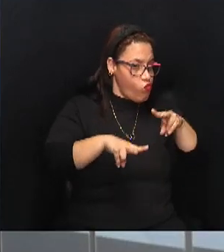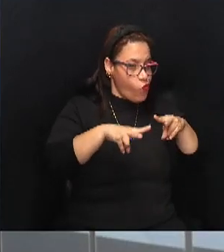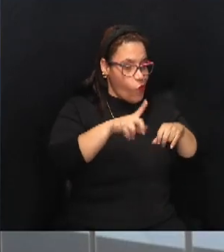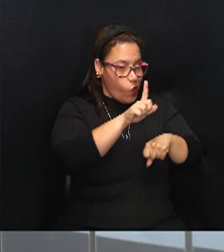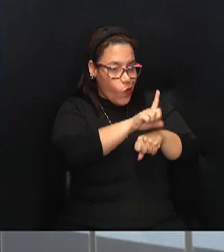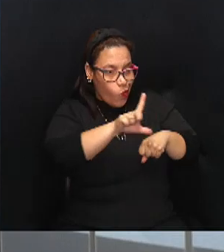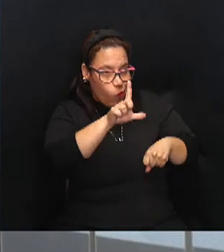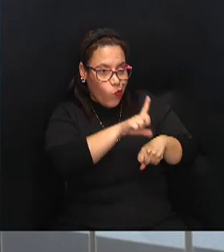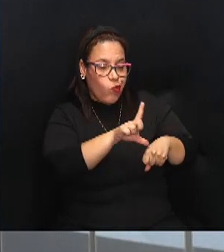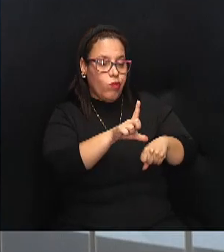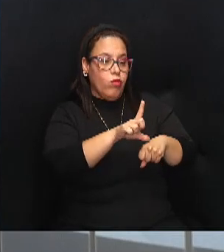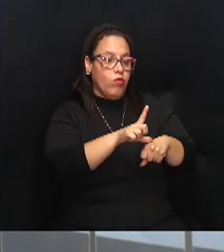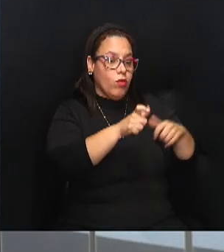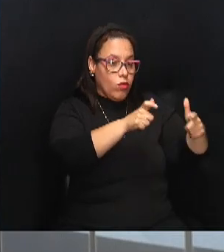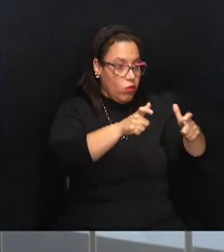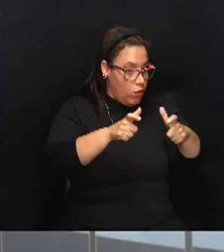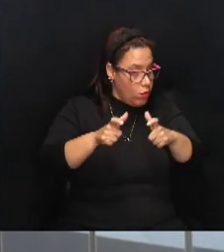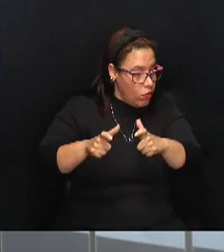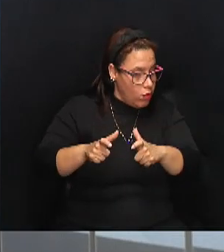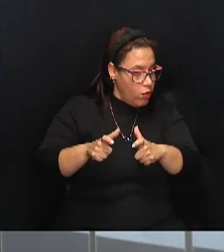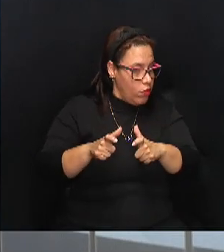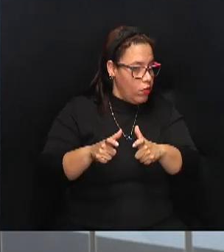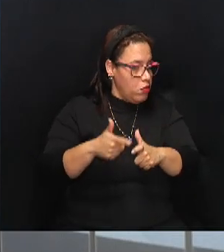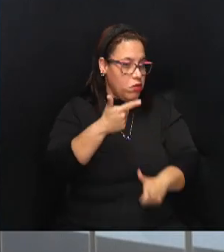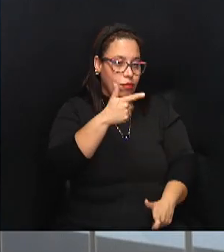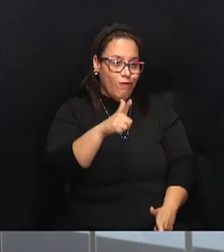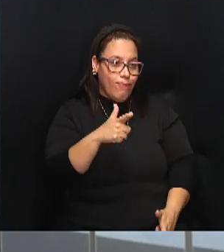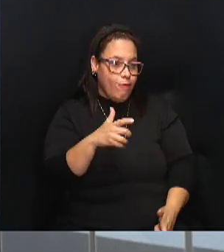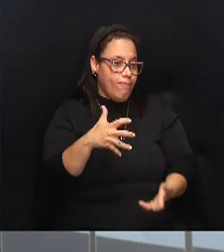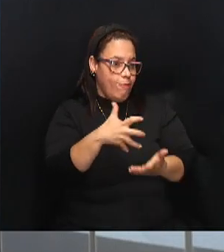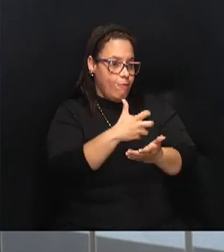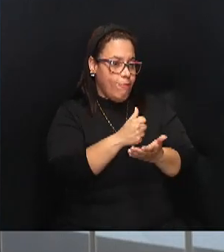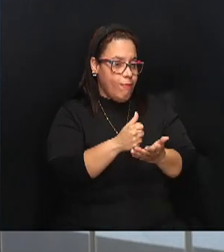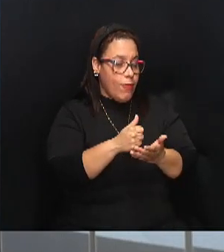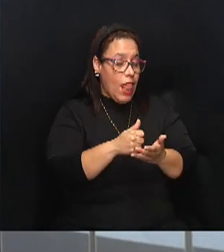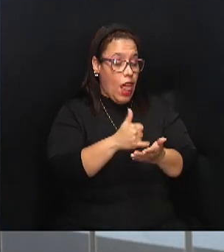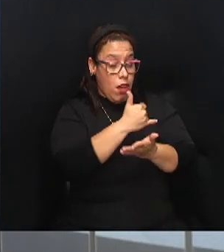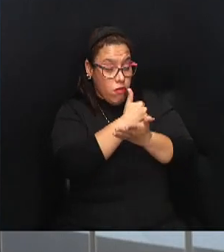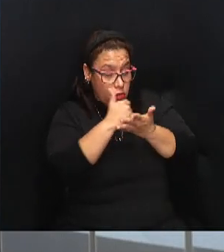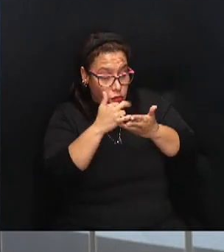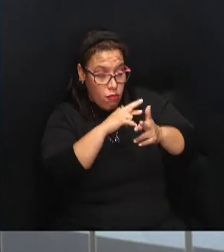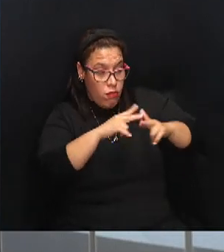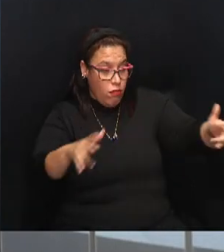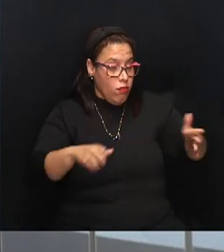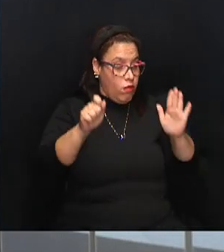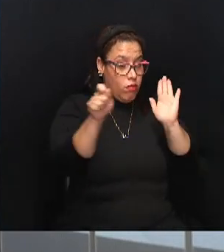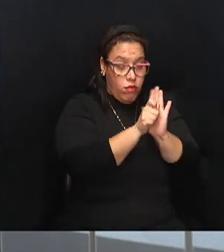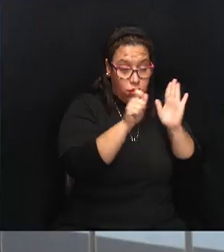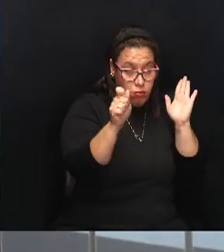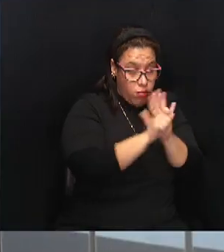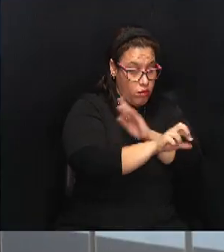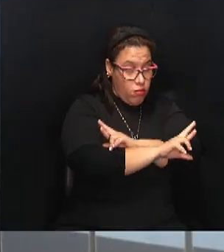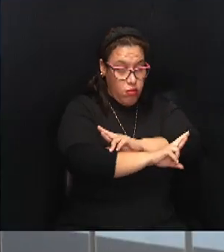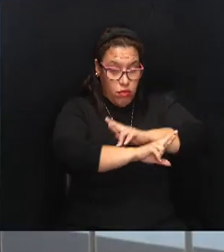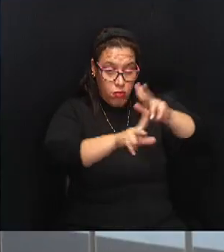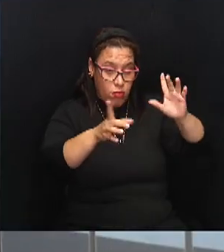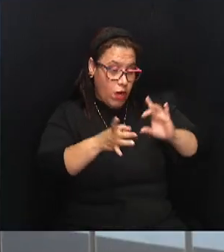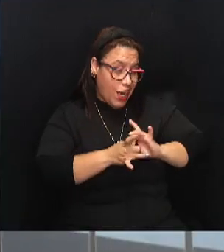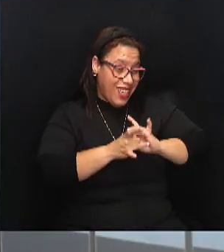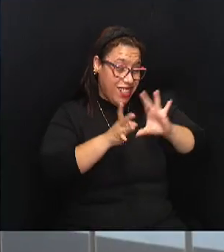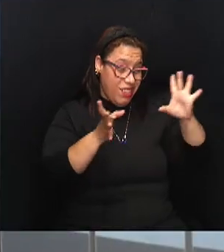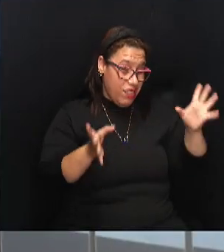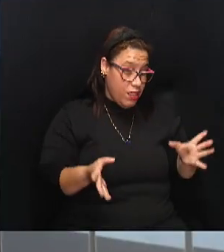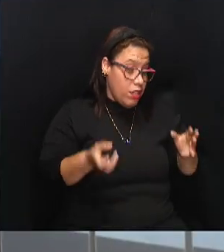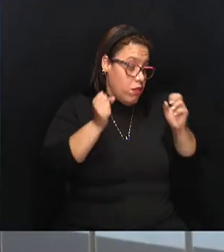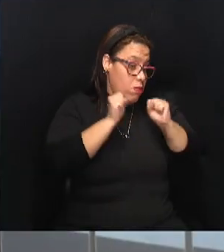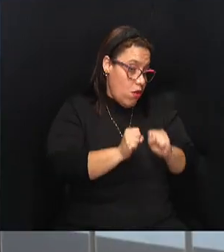a preservação no local para não ter consumo de entorpecente de forma livre, né? Então ele